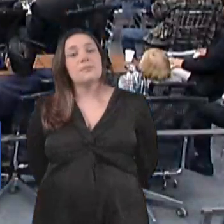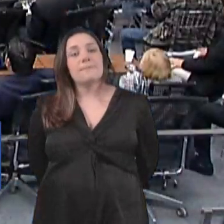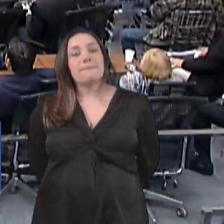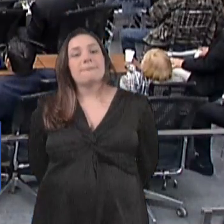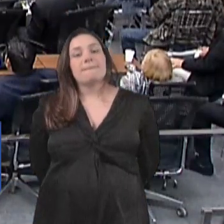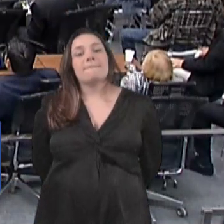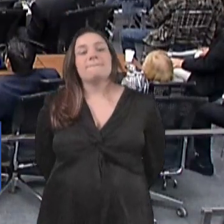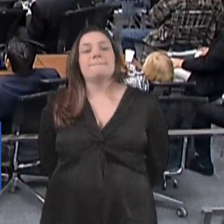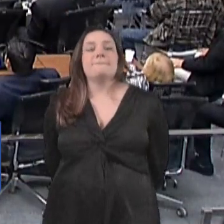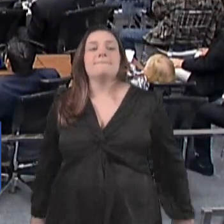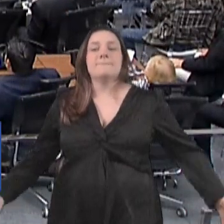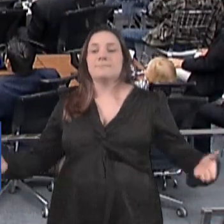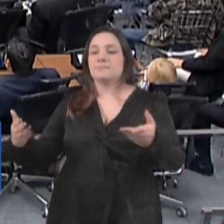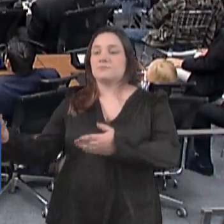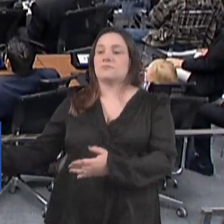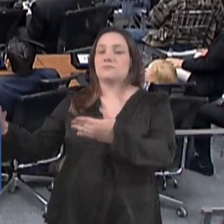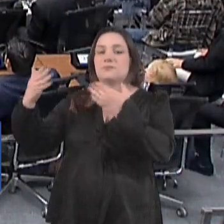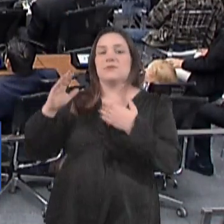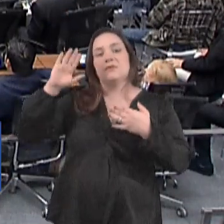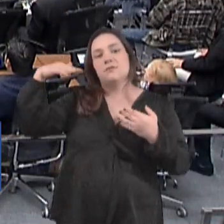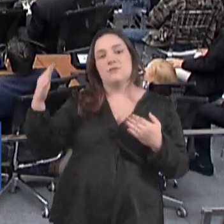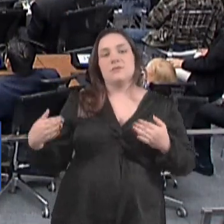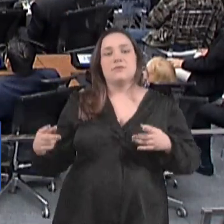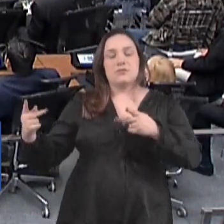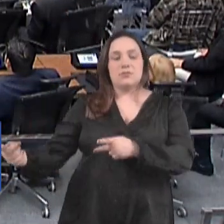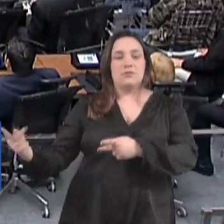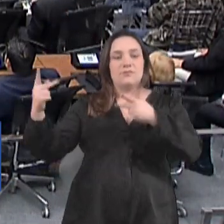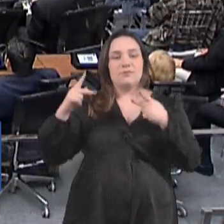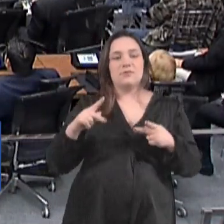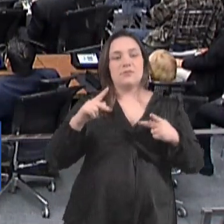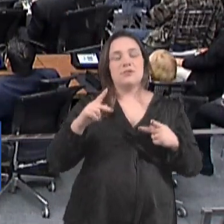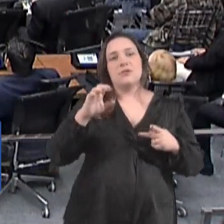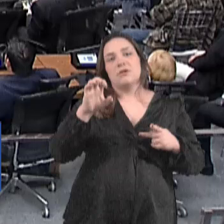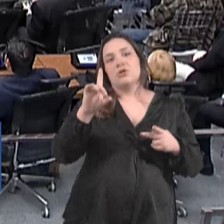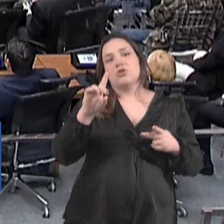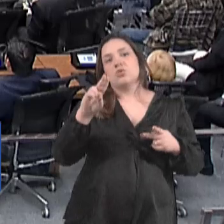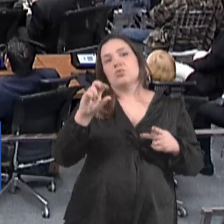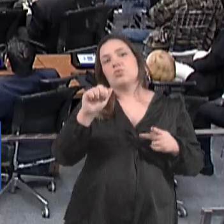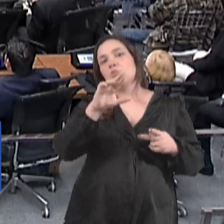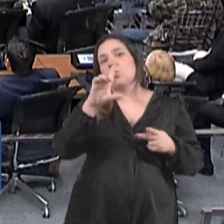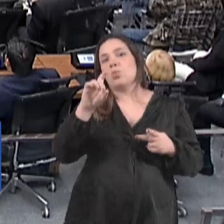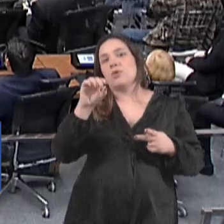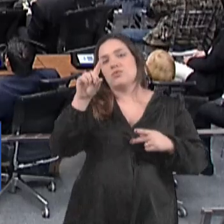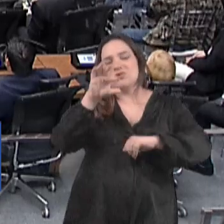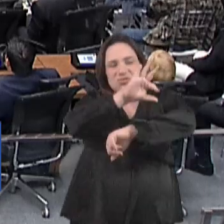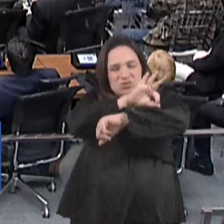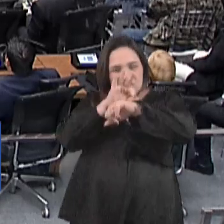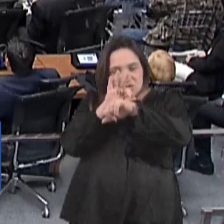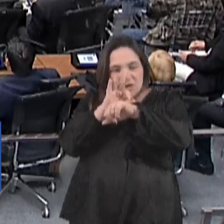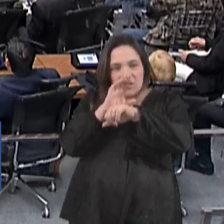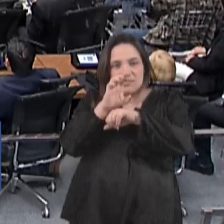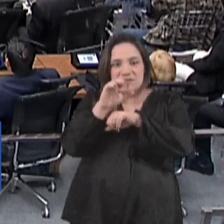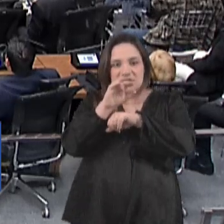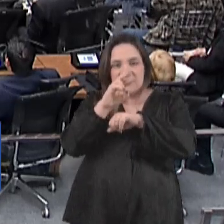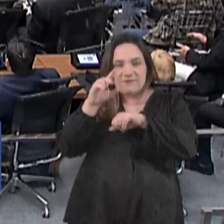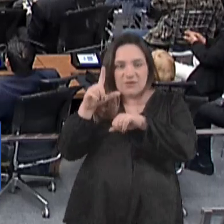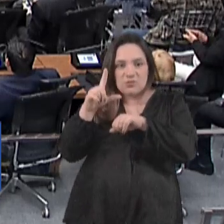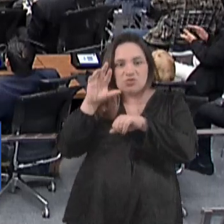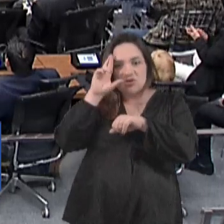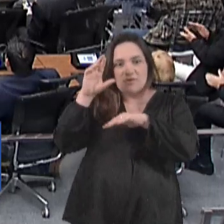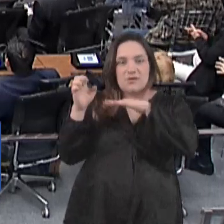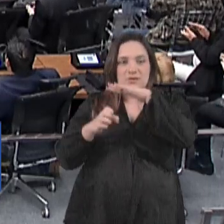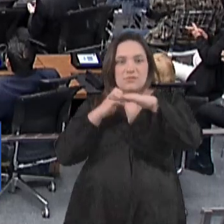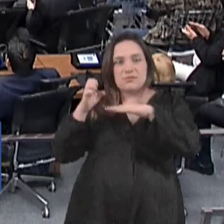Para receber a homenagem, convidamos Eduardo Foley Coelho, engenheiro civil,